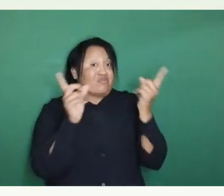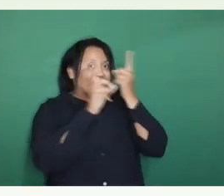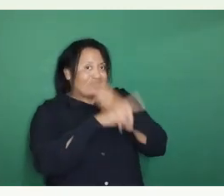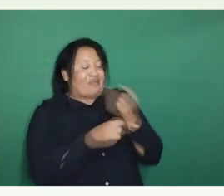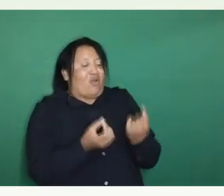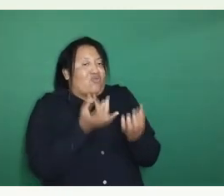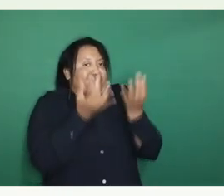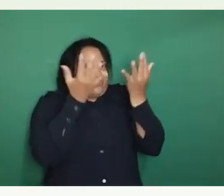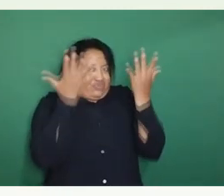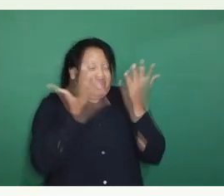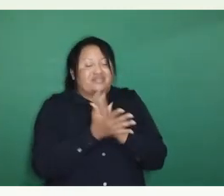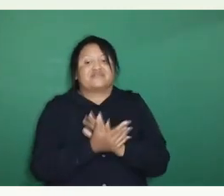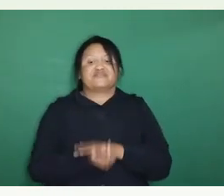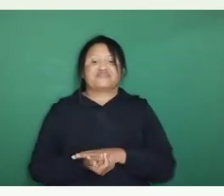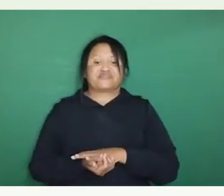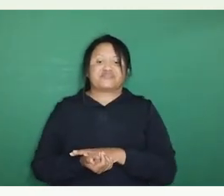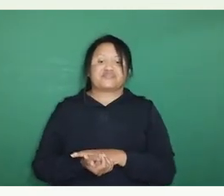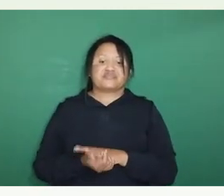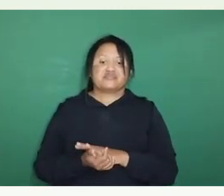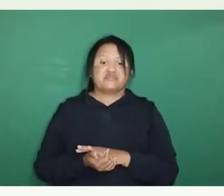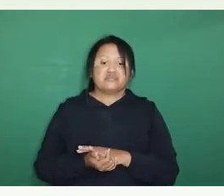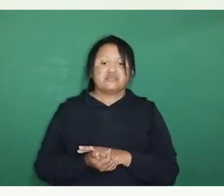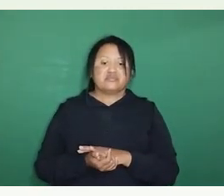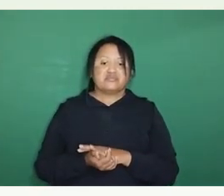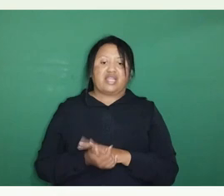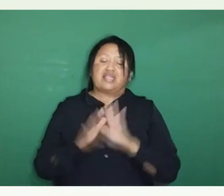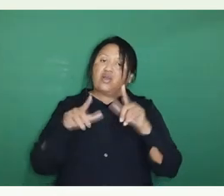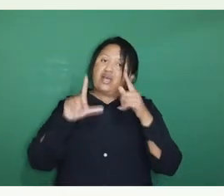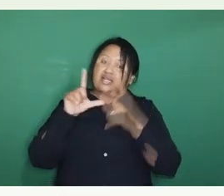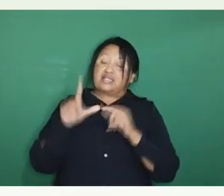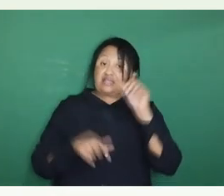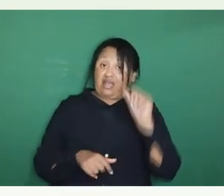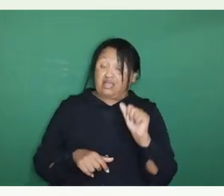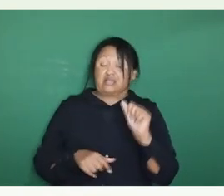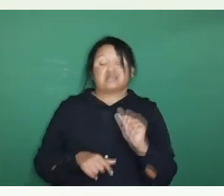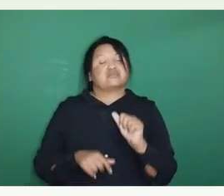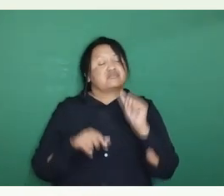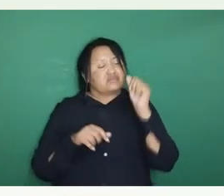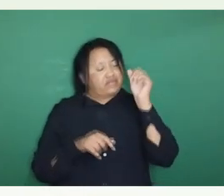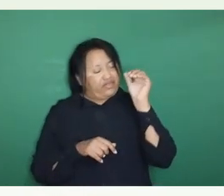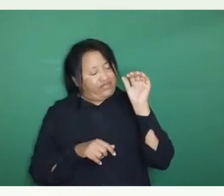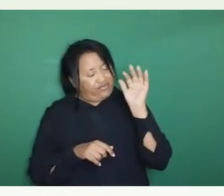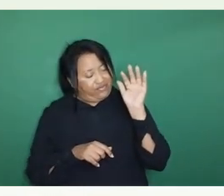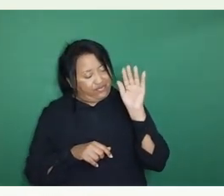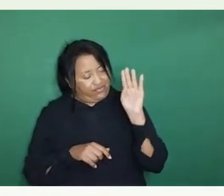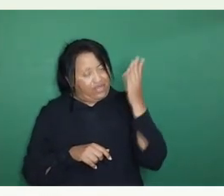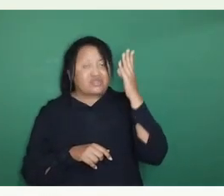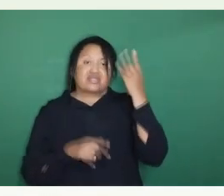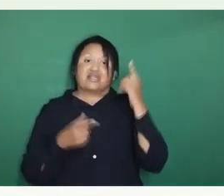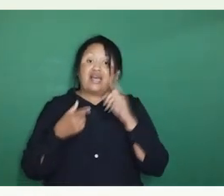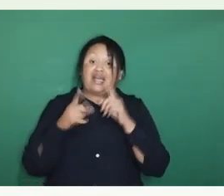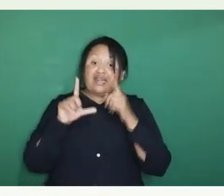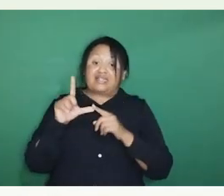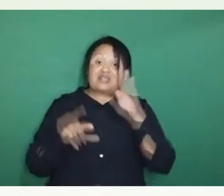para gasoso né acontece fenômeno de sublimação então a letra A é falsa